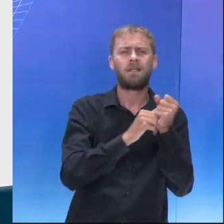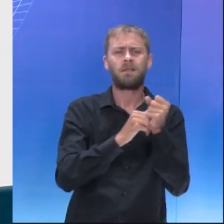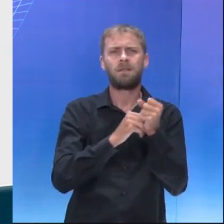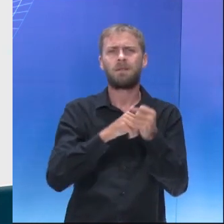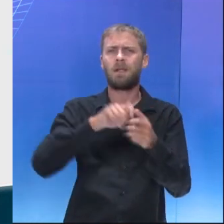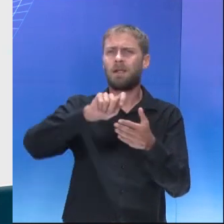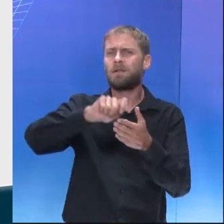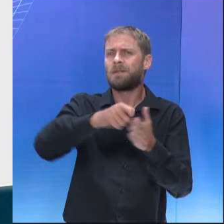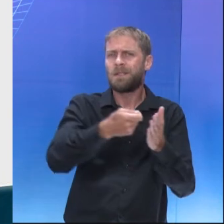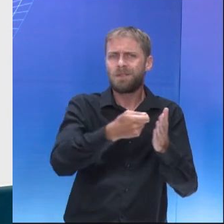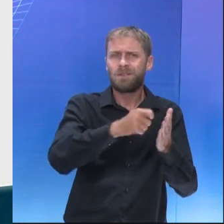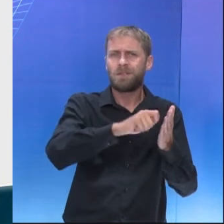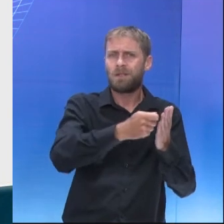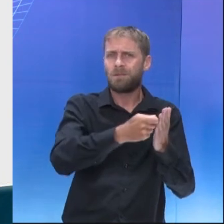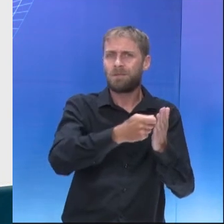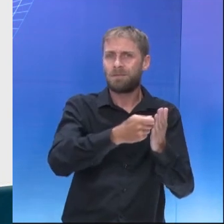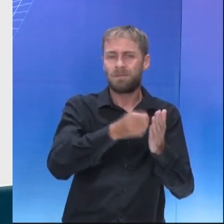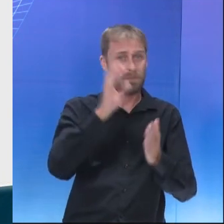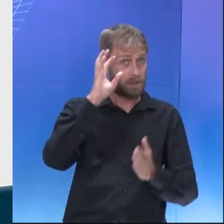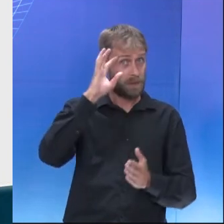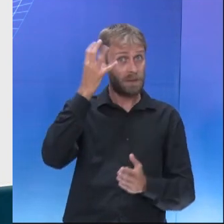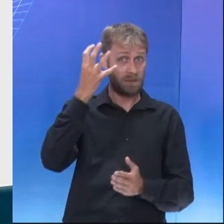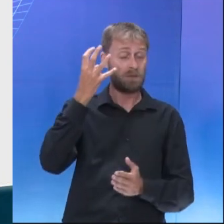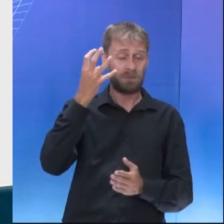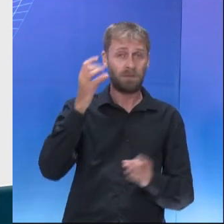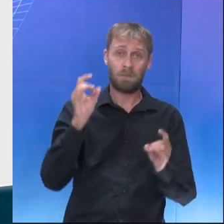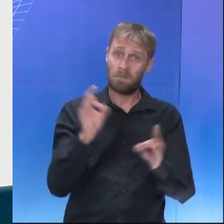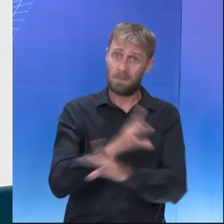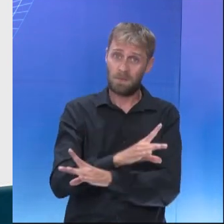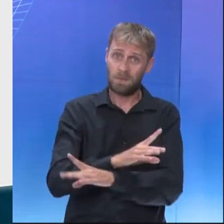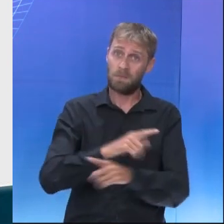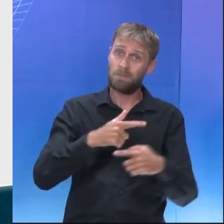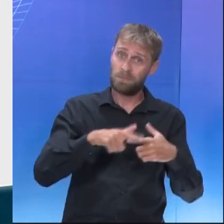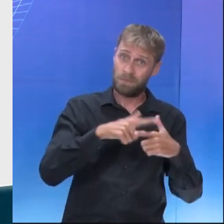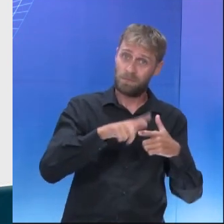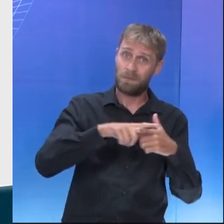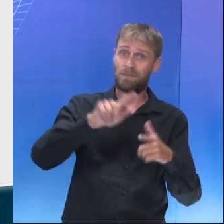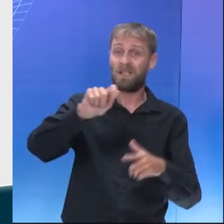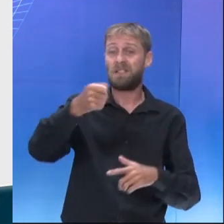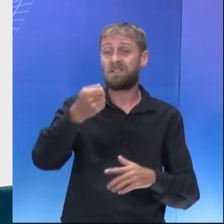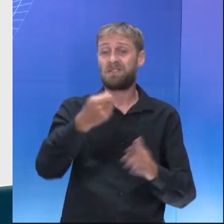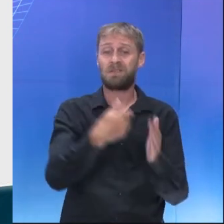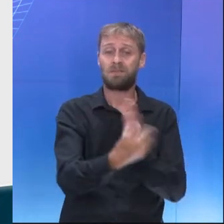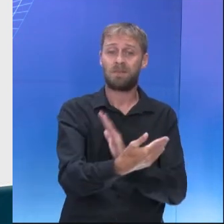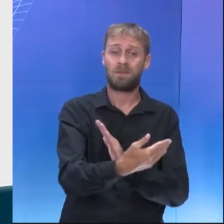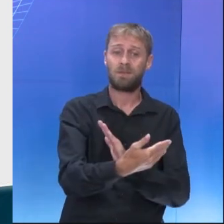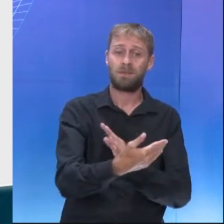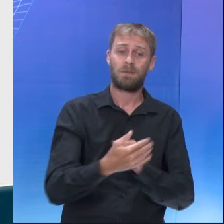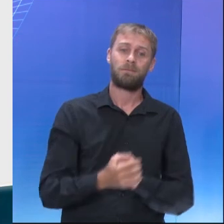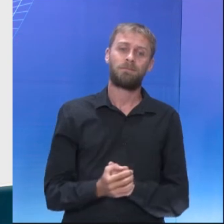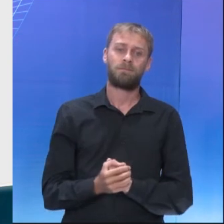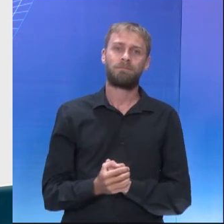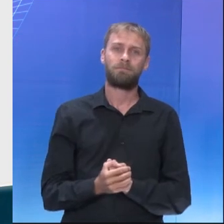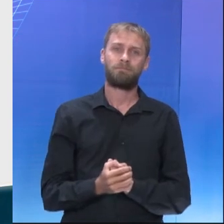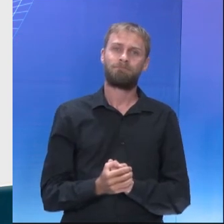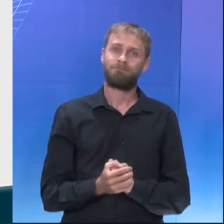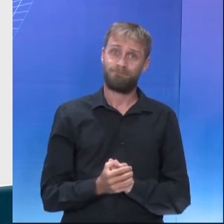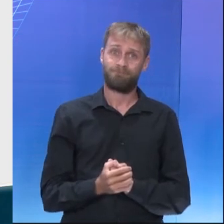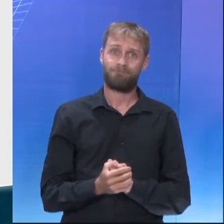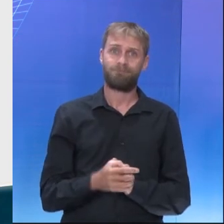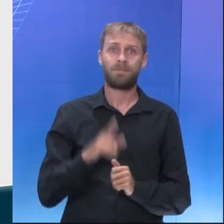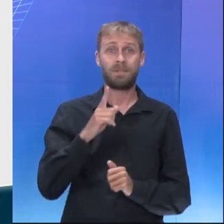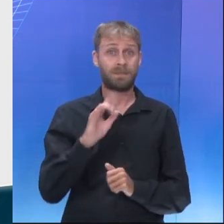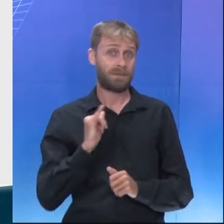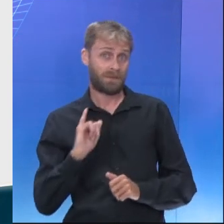keys. Para resolver, para solucionar o problema da chave perdida. Então, quando você